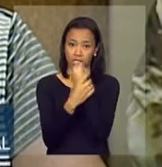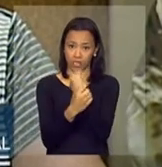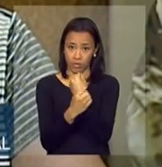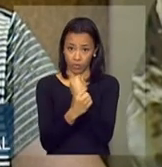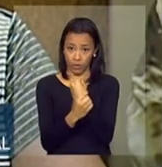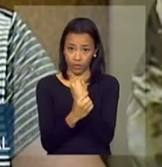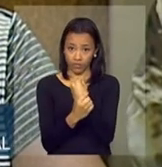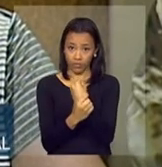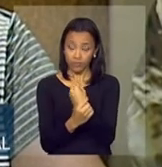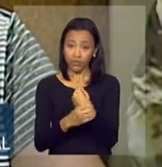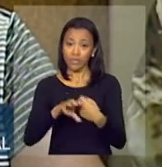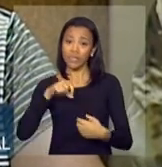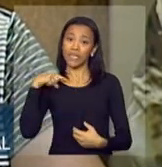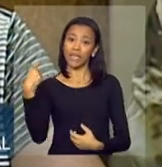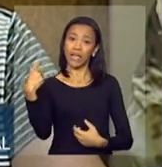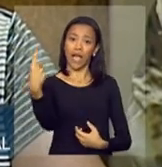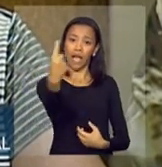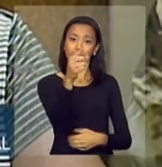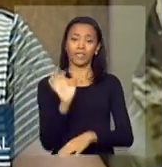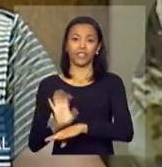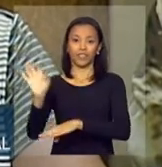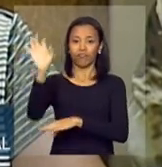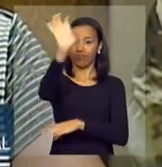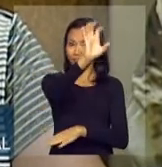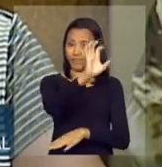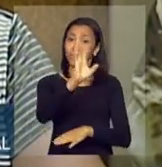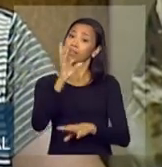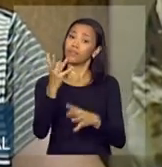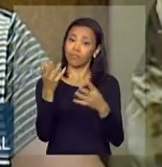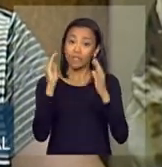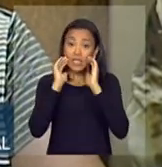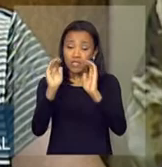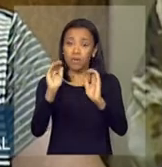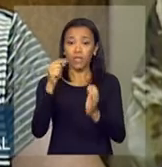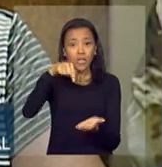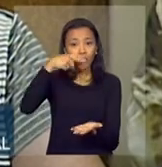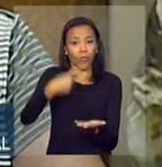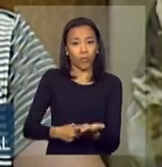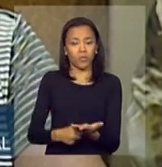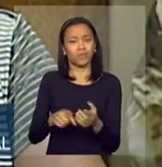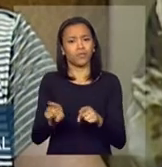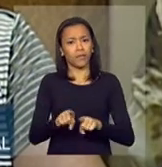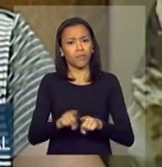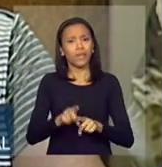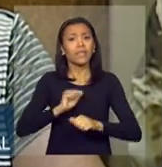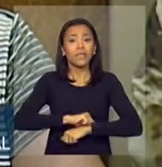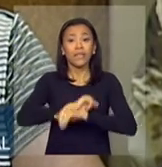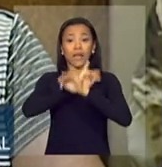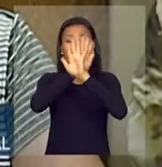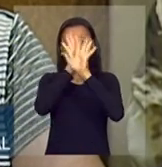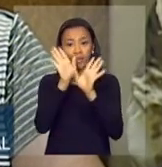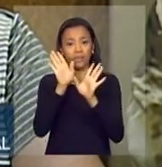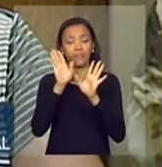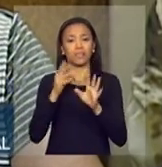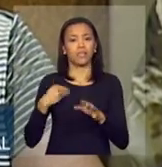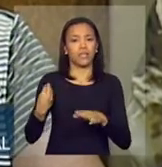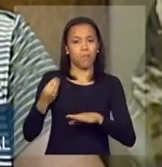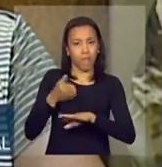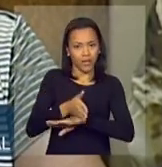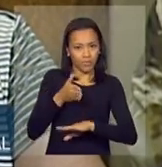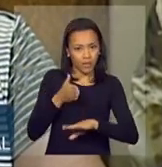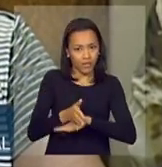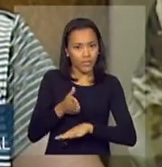ente federado seja considerado nesse pacto. Além disso, deve haver transparência e participação